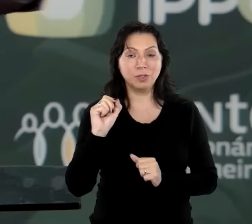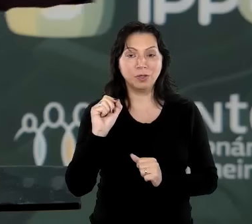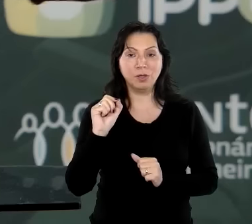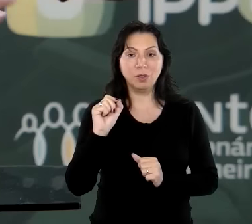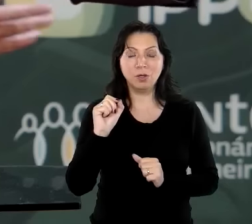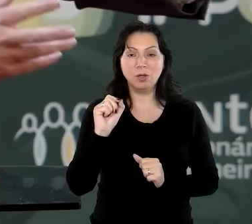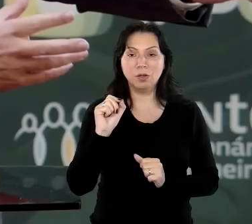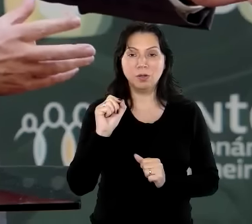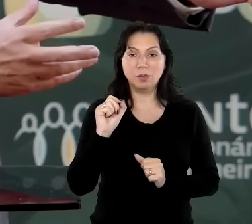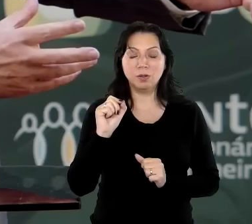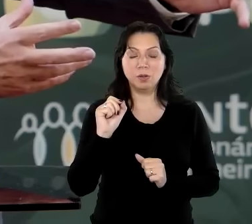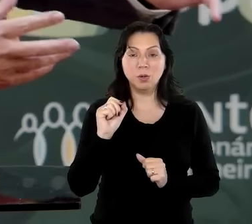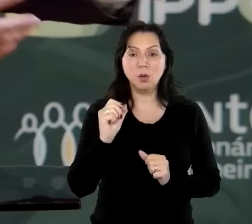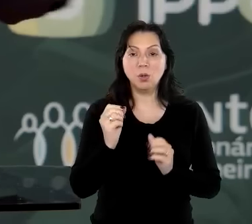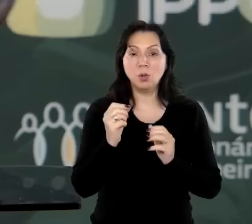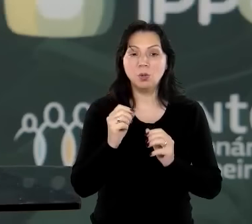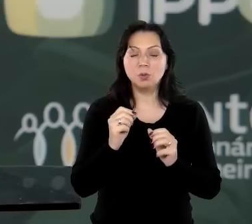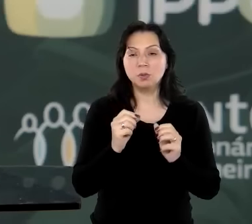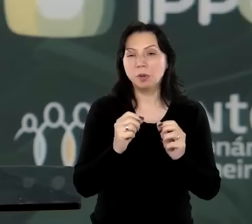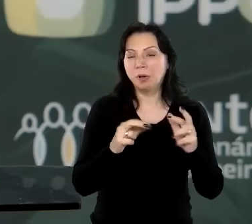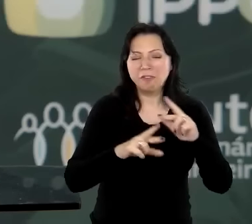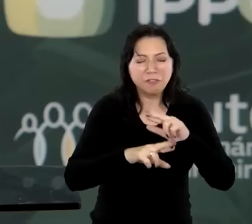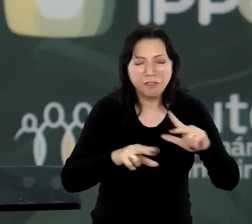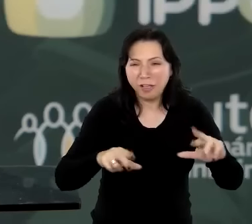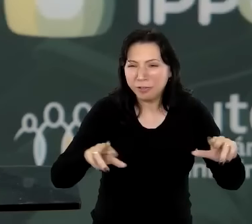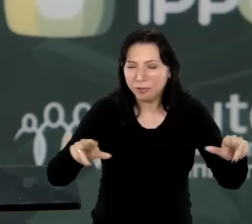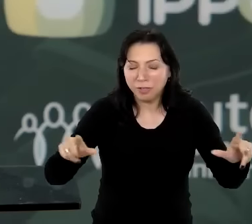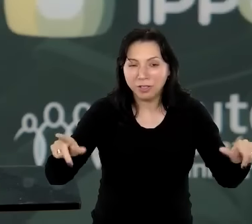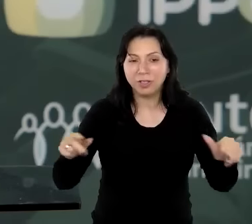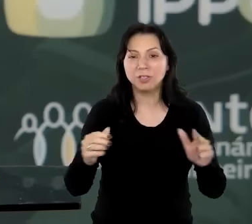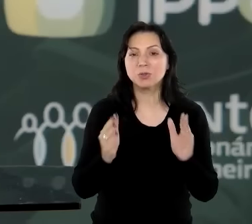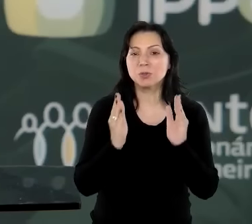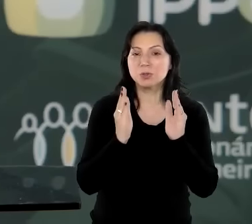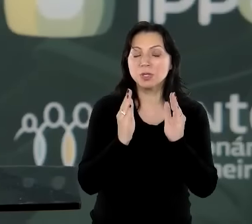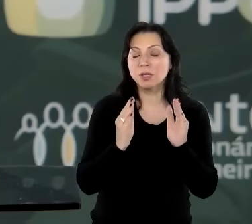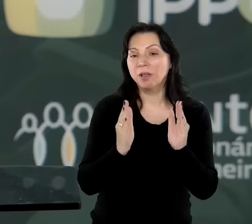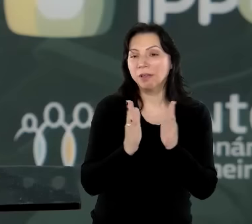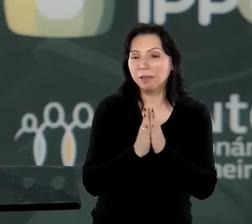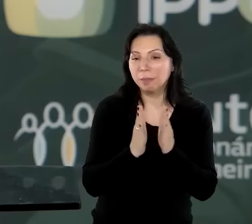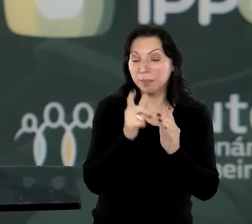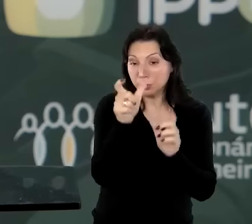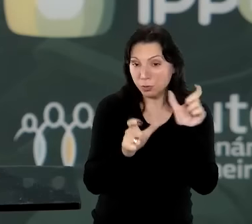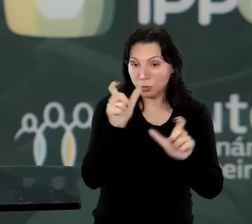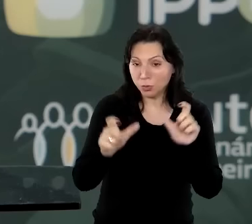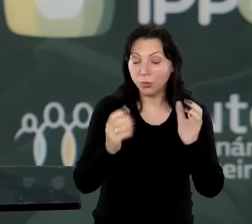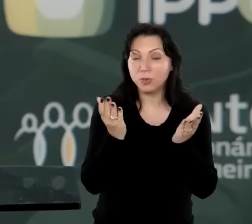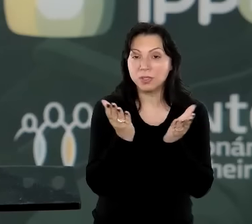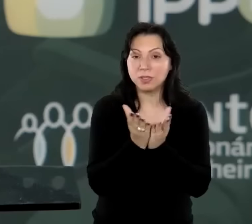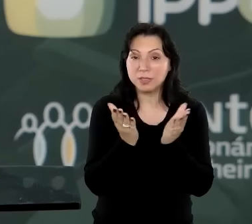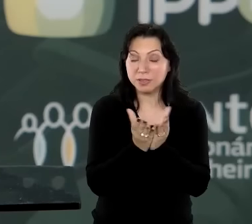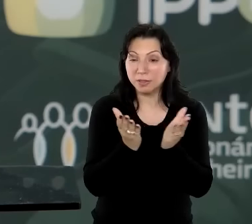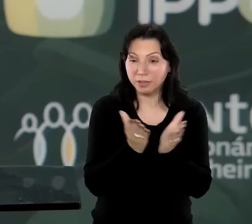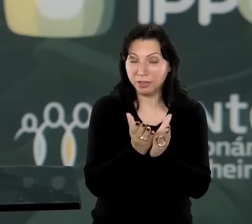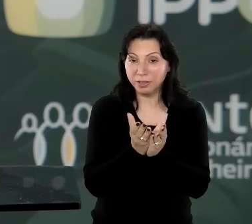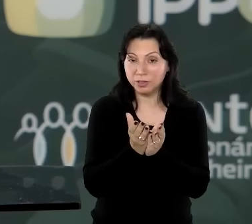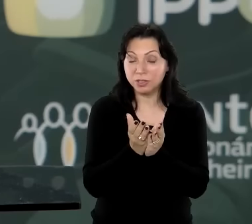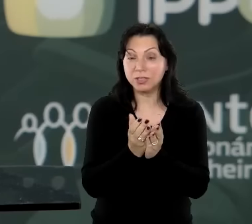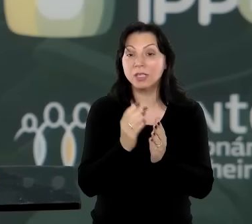crentes, egressos do judaísmo para o cristianismo, em virtude da